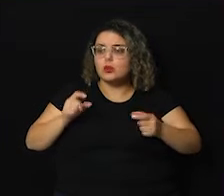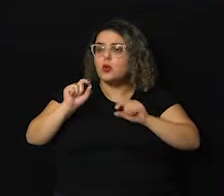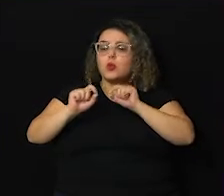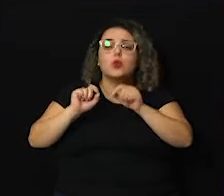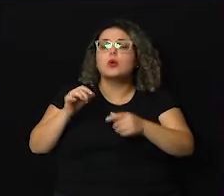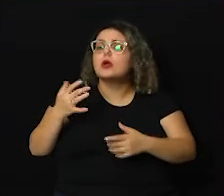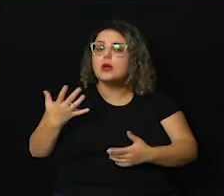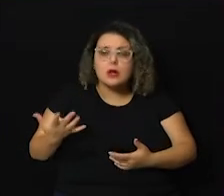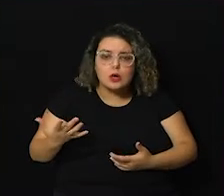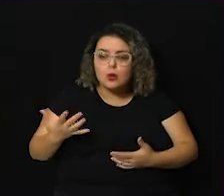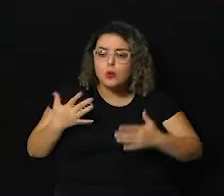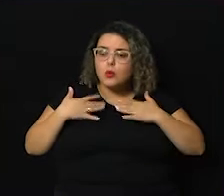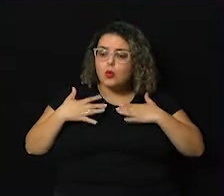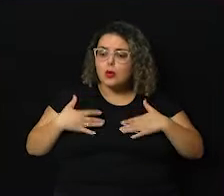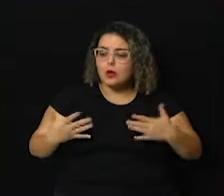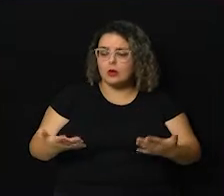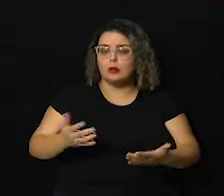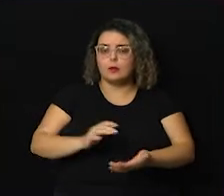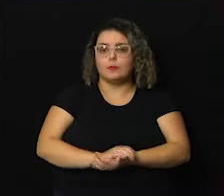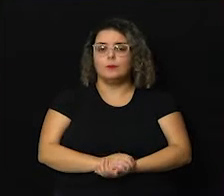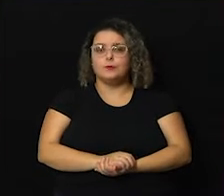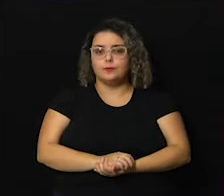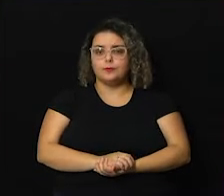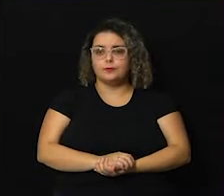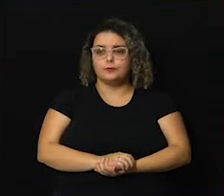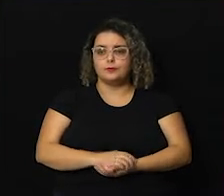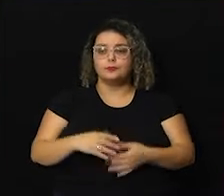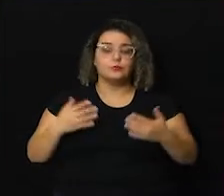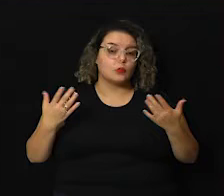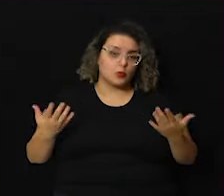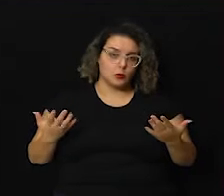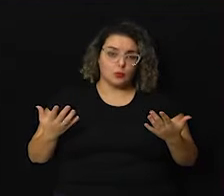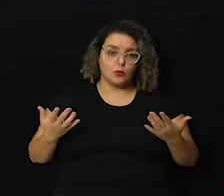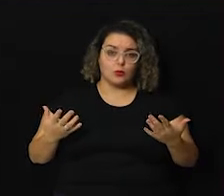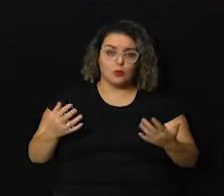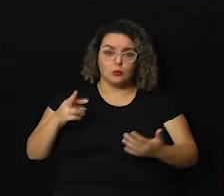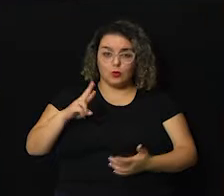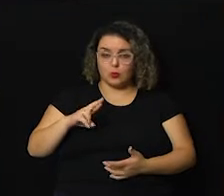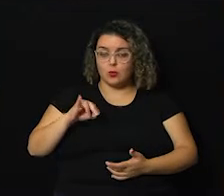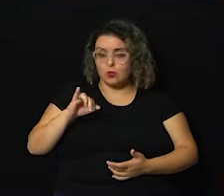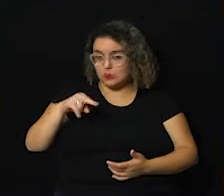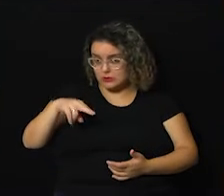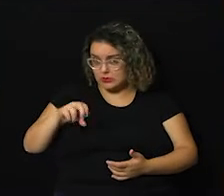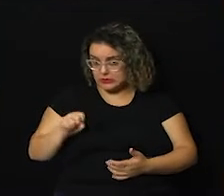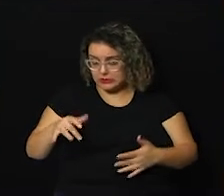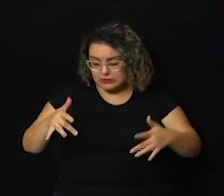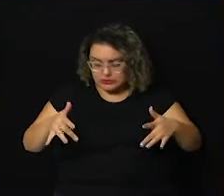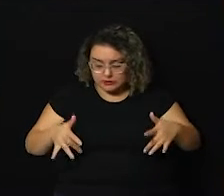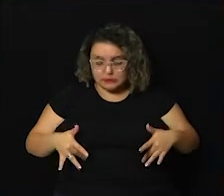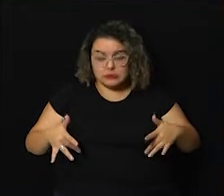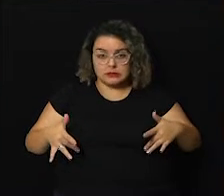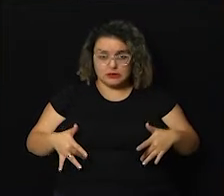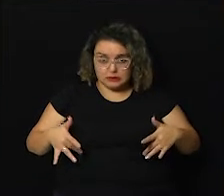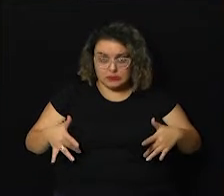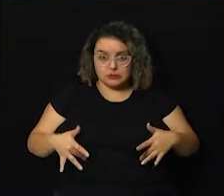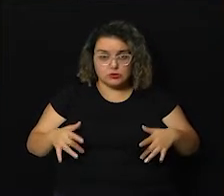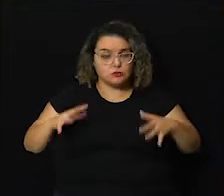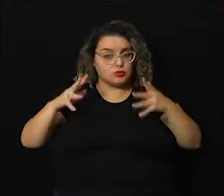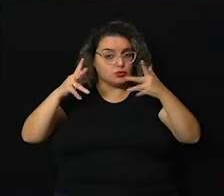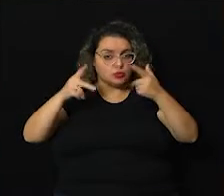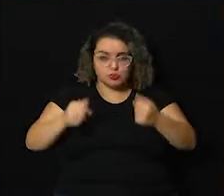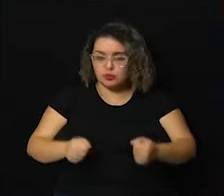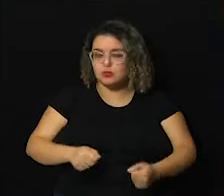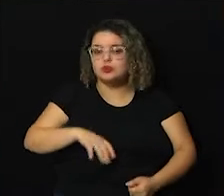doença? O que acontece com o organismo? Bom, os rins, veja, todos